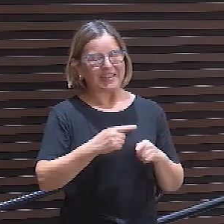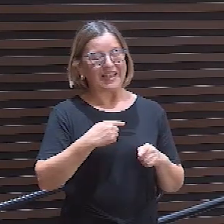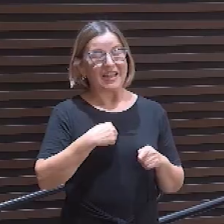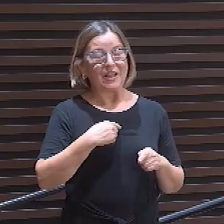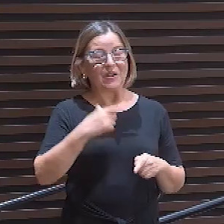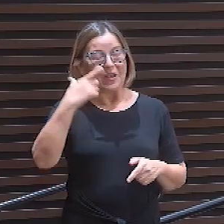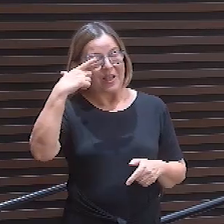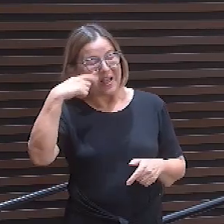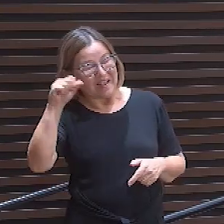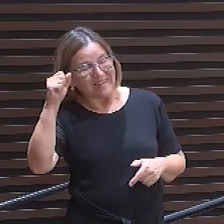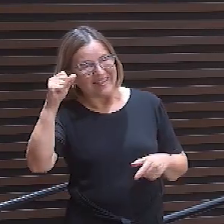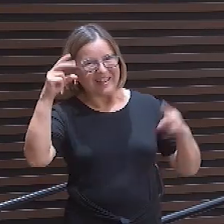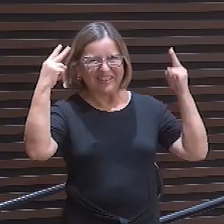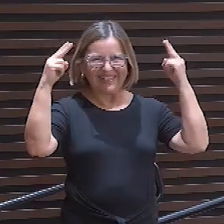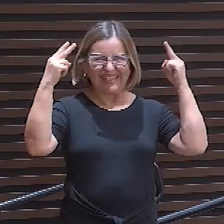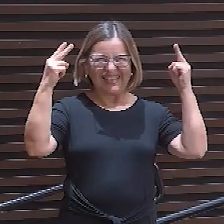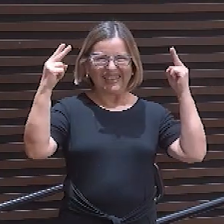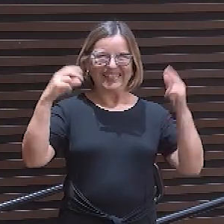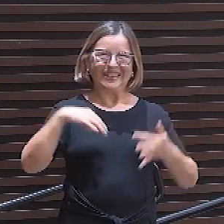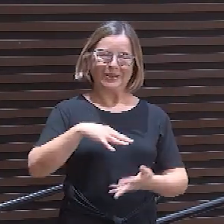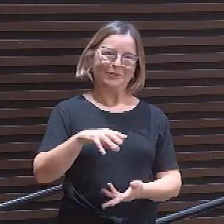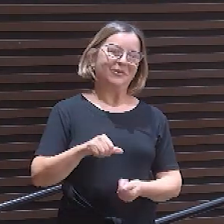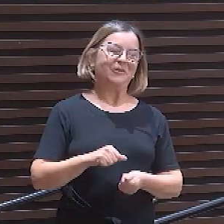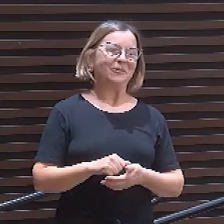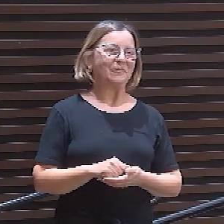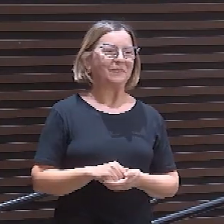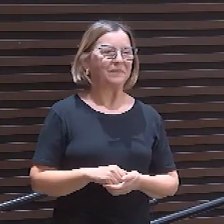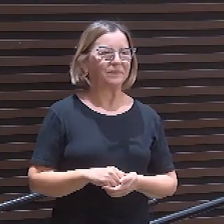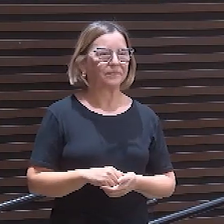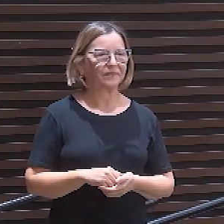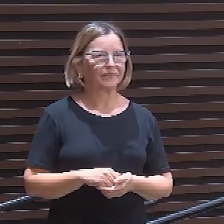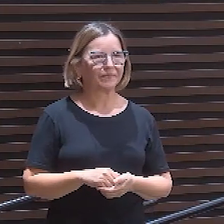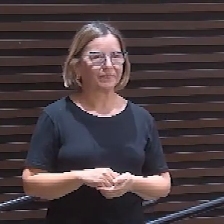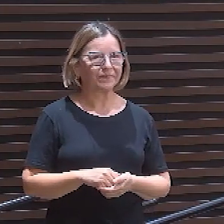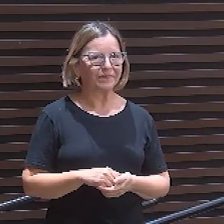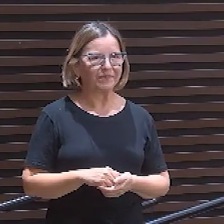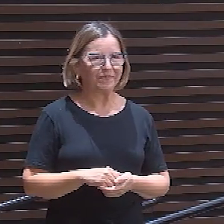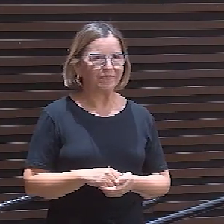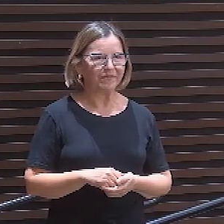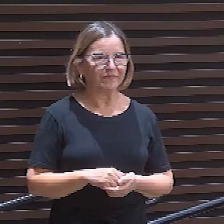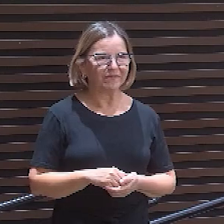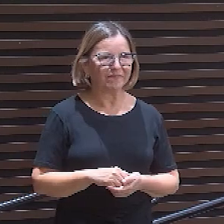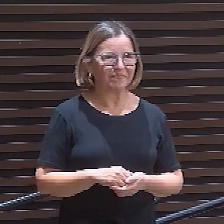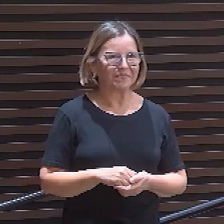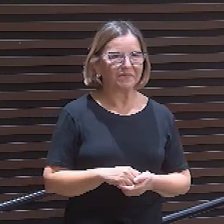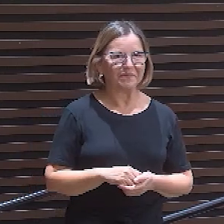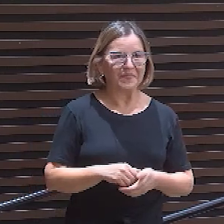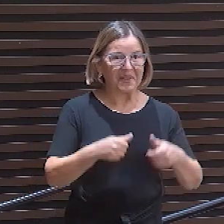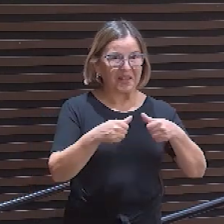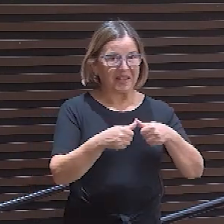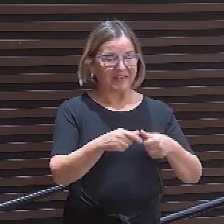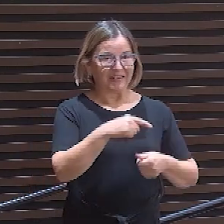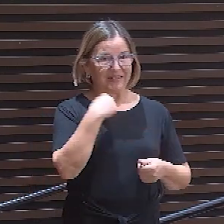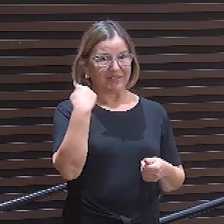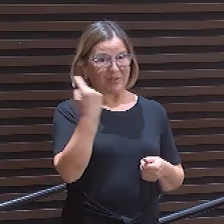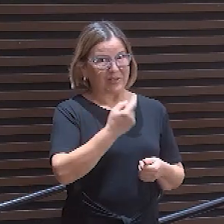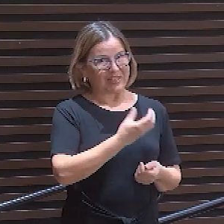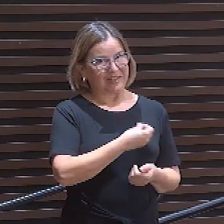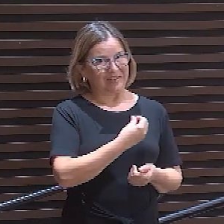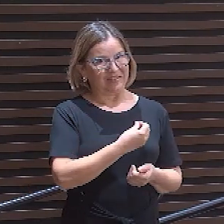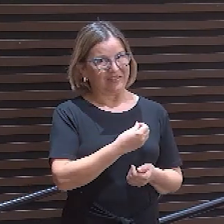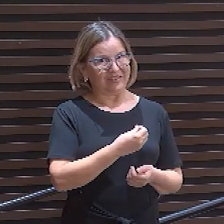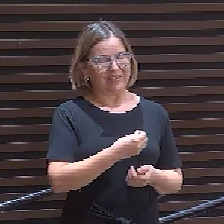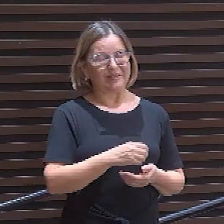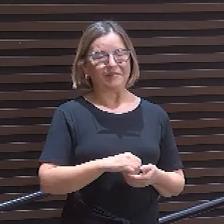mundo. Isso aqui é a nossa caminhada.